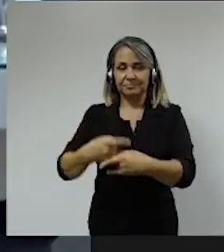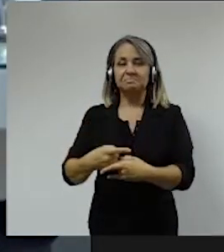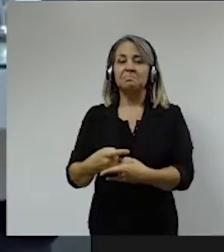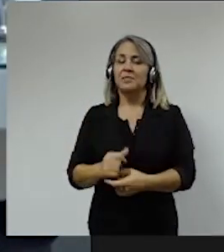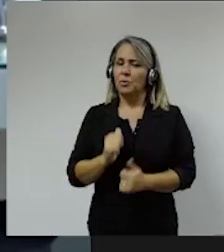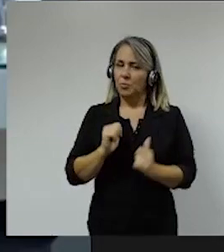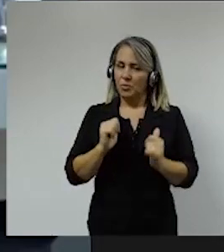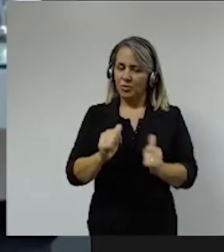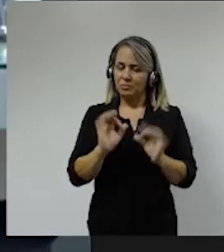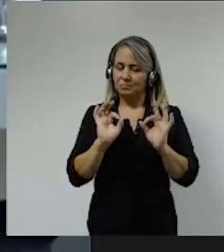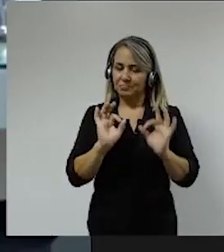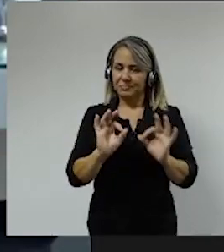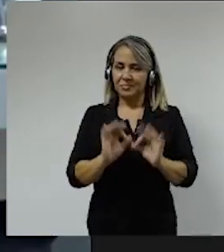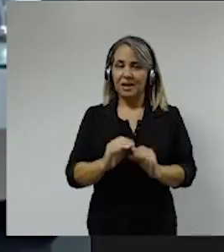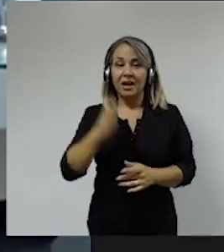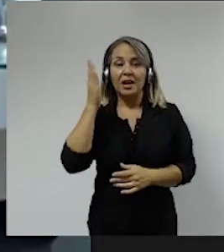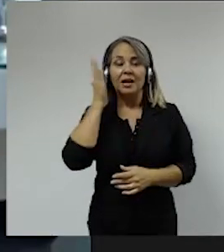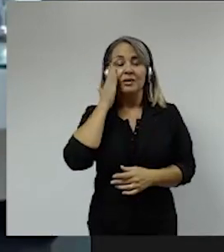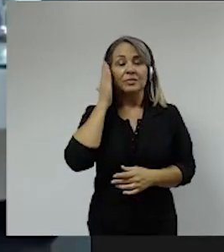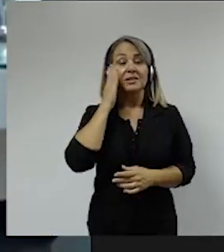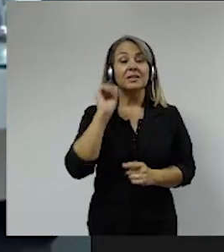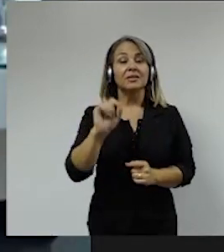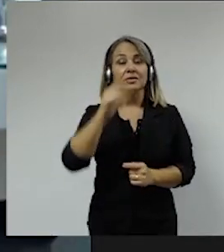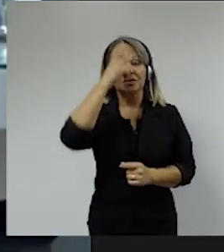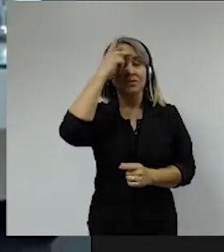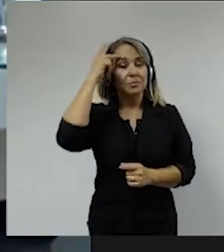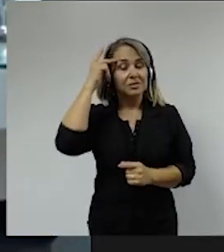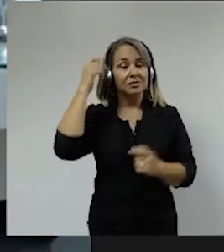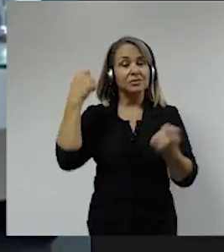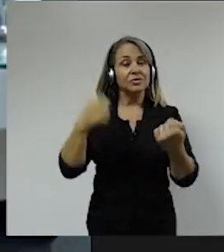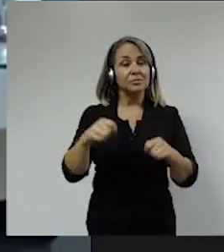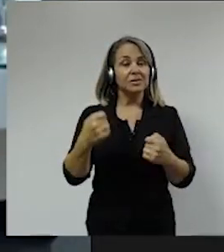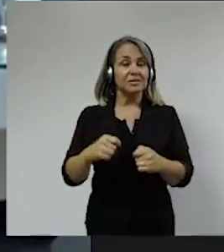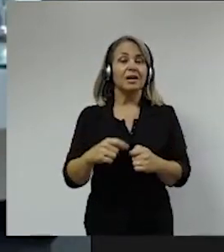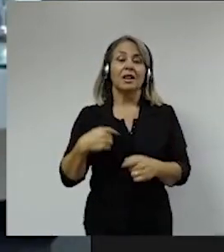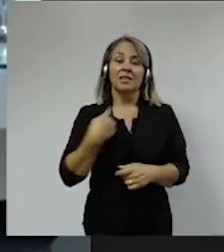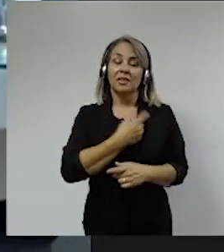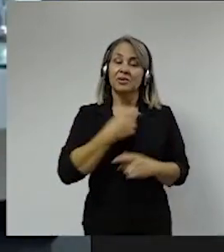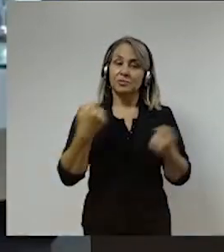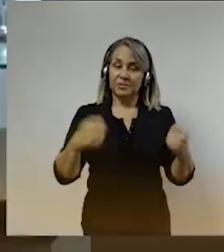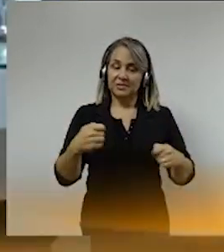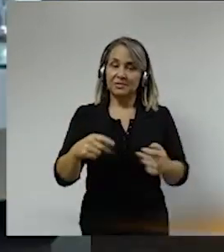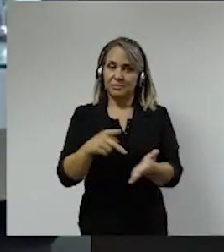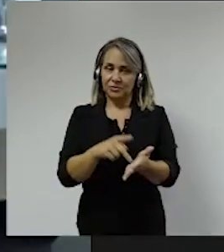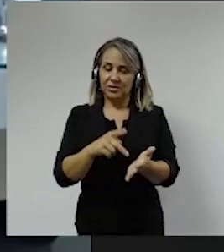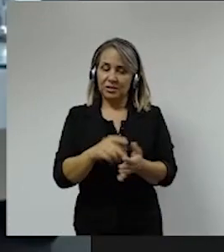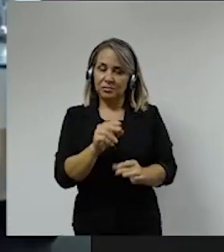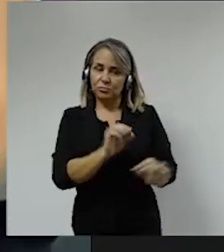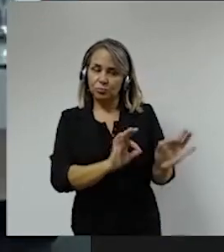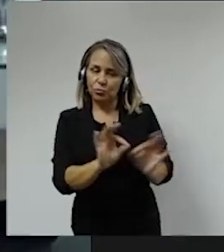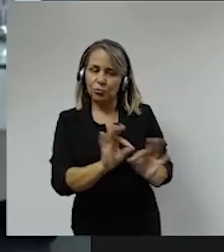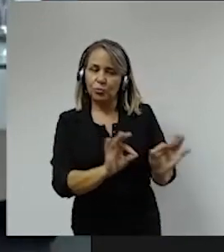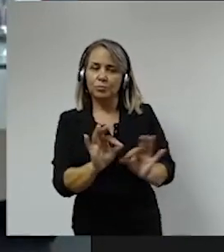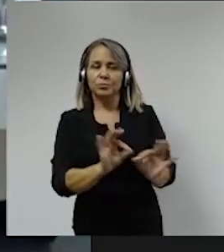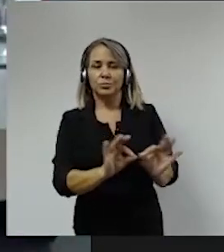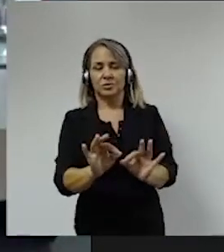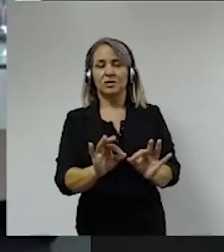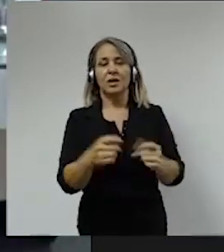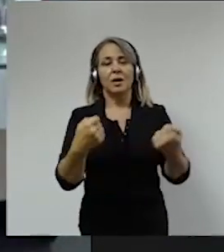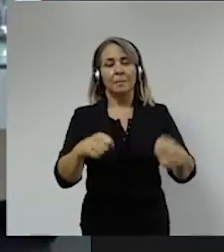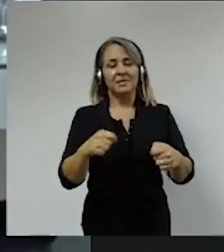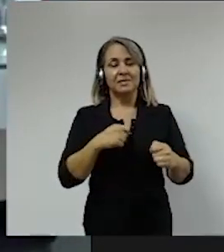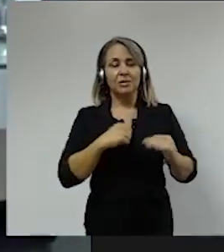Adorei. Eu entendo que o pessoal precisa, acho que a gente necessita, sim, de um controle. A gente precisa ter